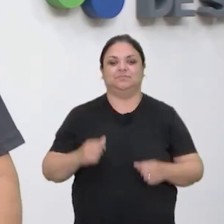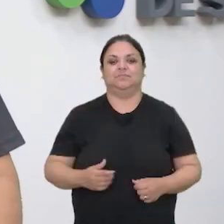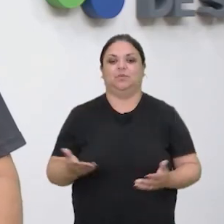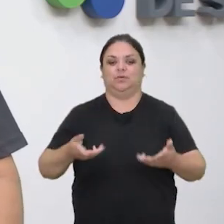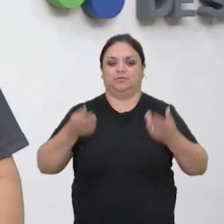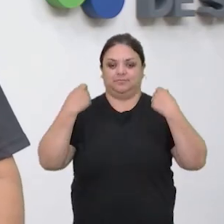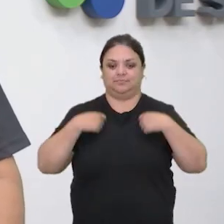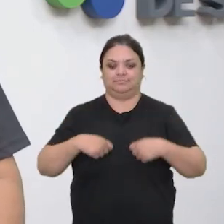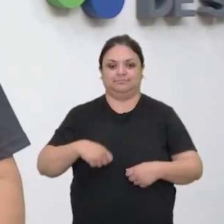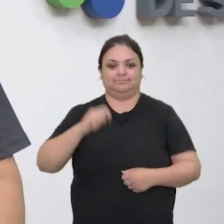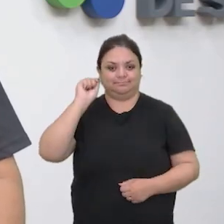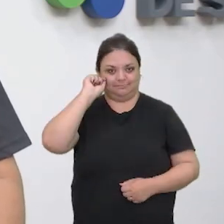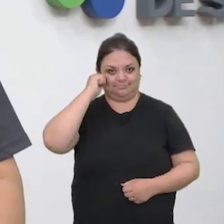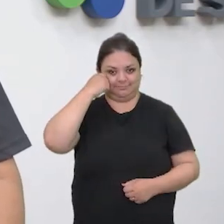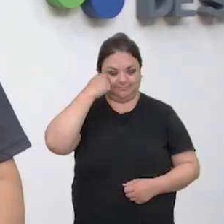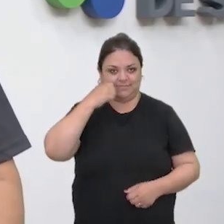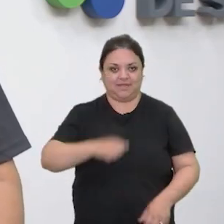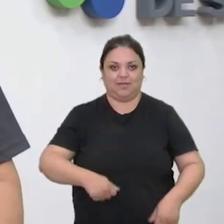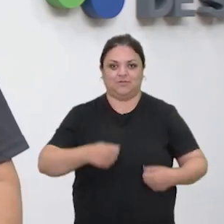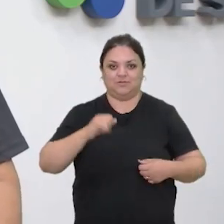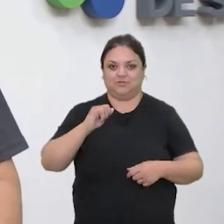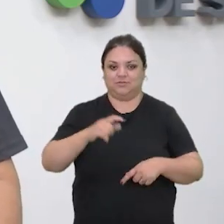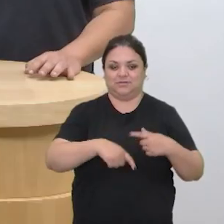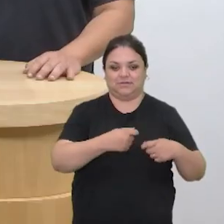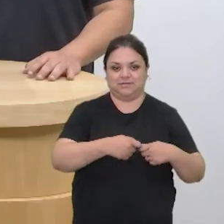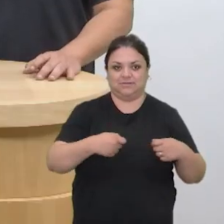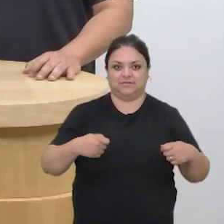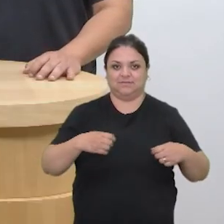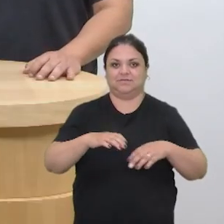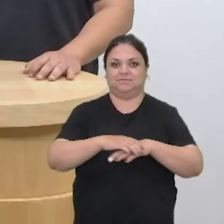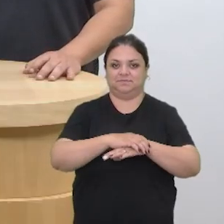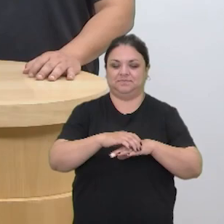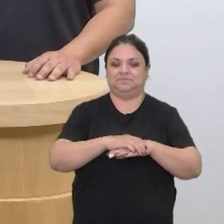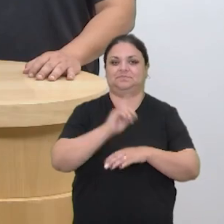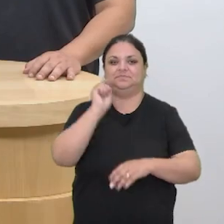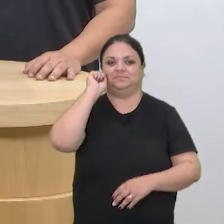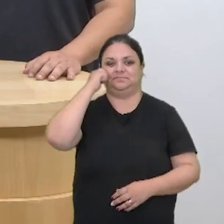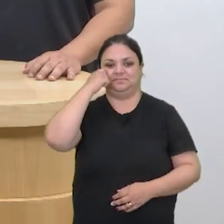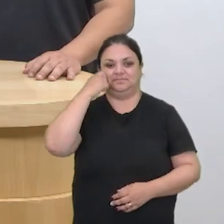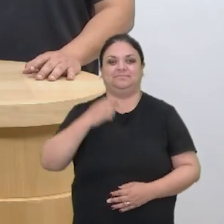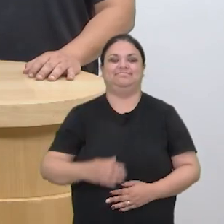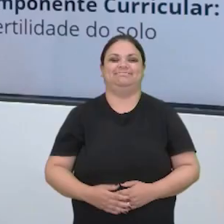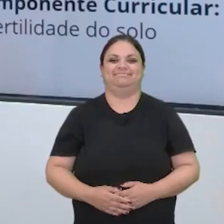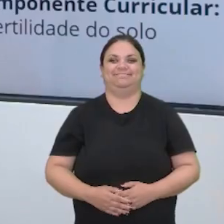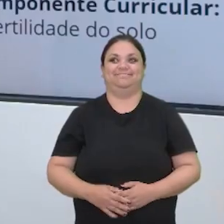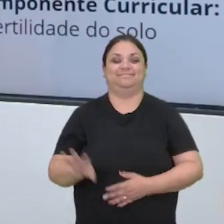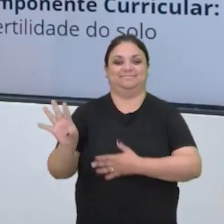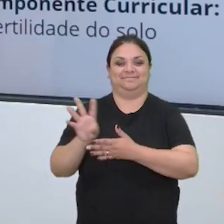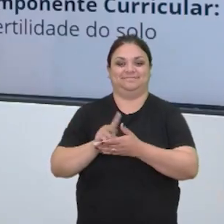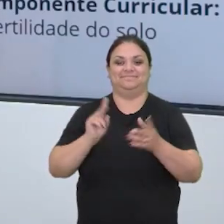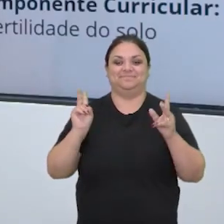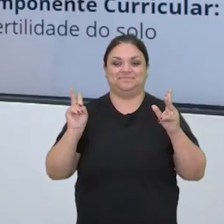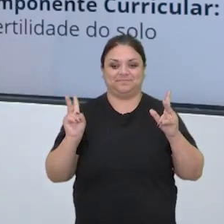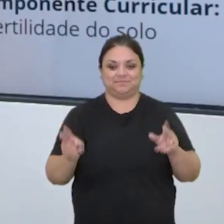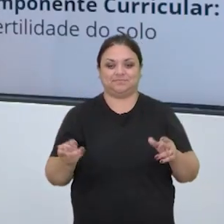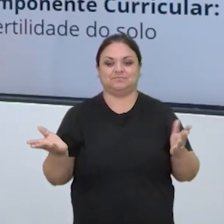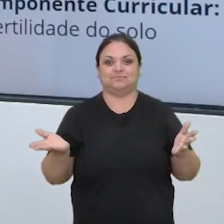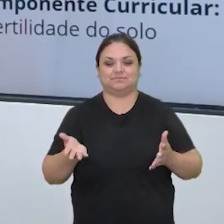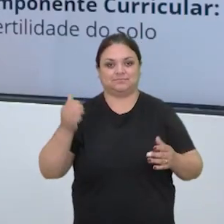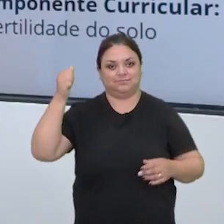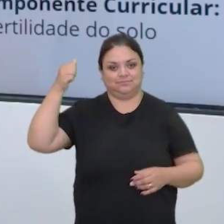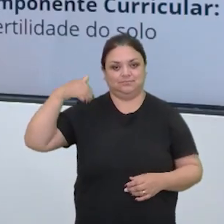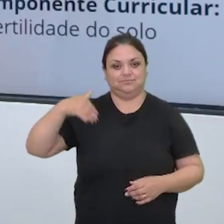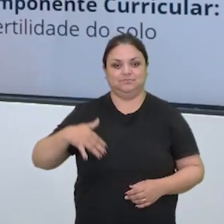visto camiseta preta, calça jeans e tênis preto. Bom, entrando na mesma pegada dele, deixa eu fazer minha autodescrição então. Eu sou